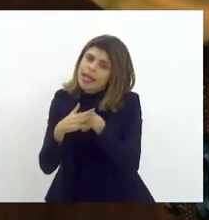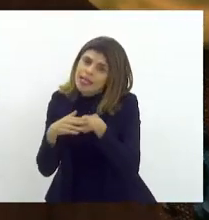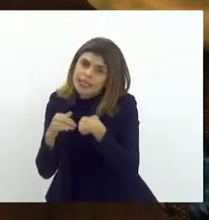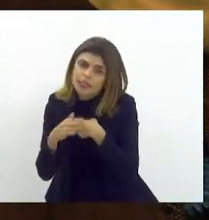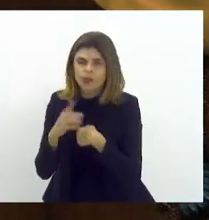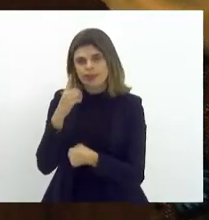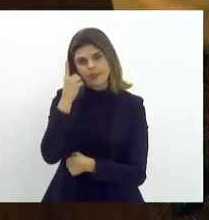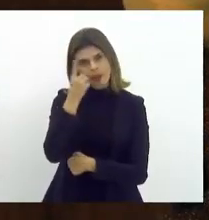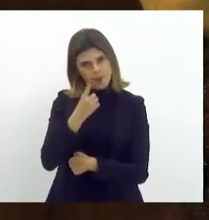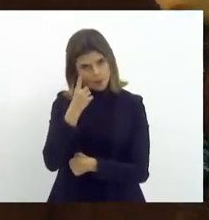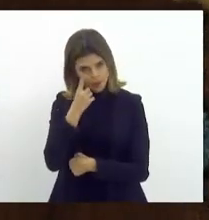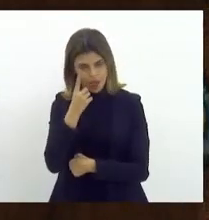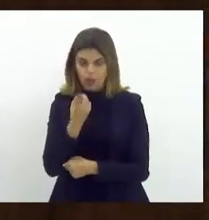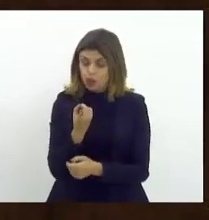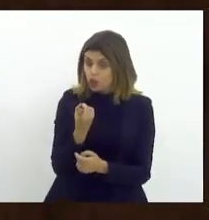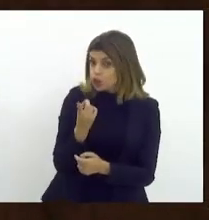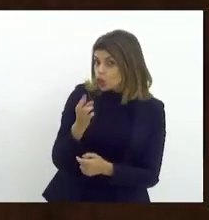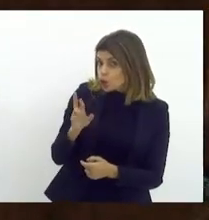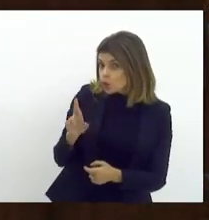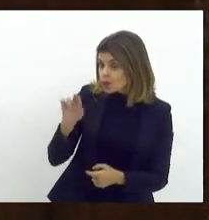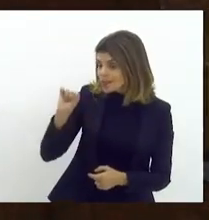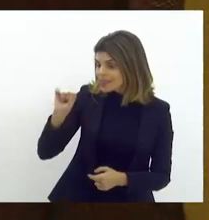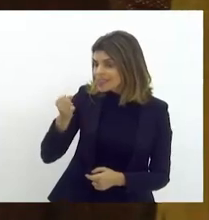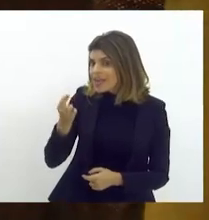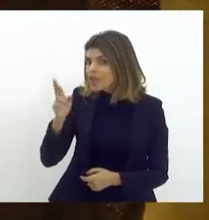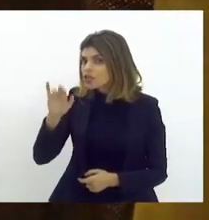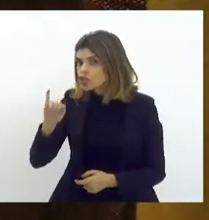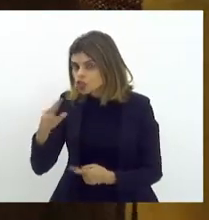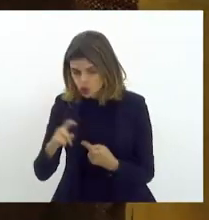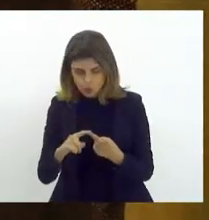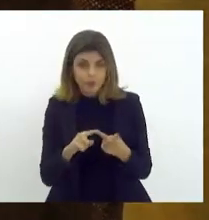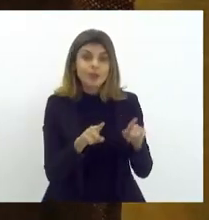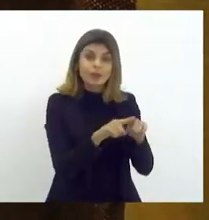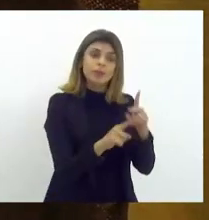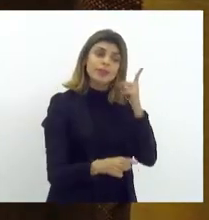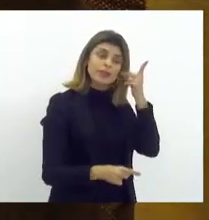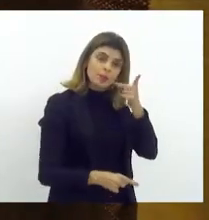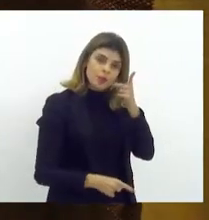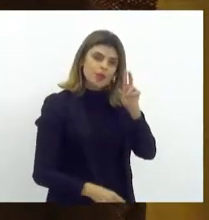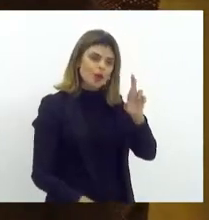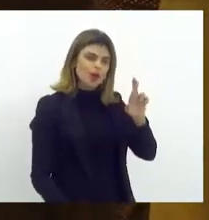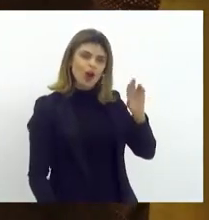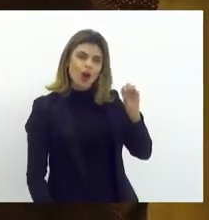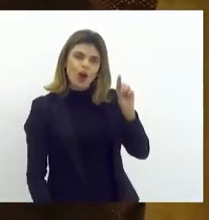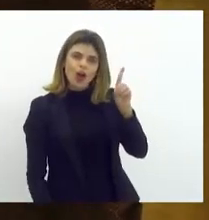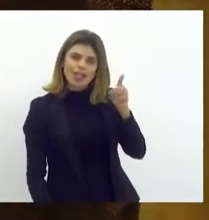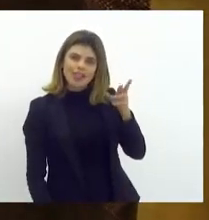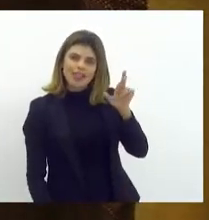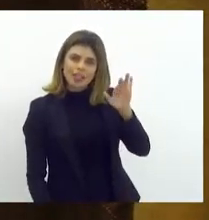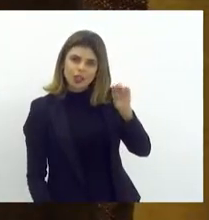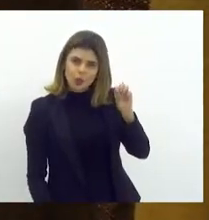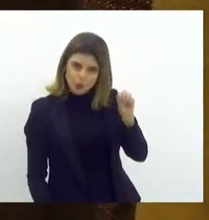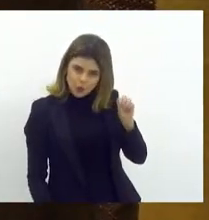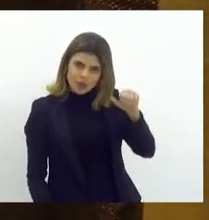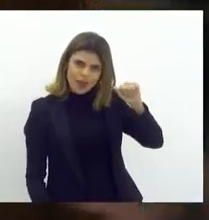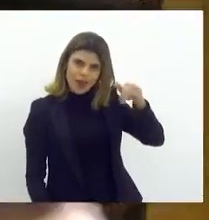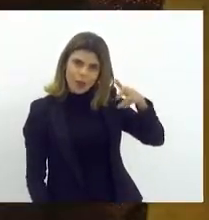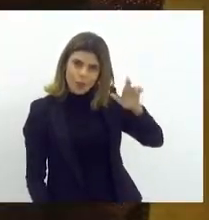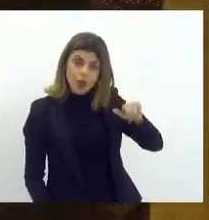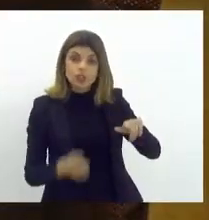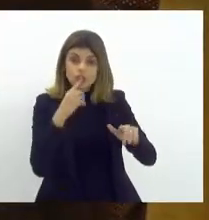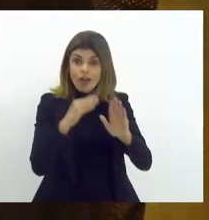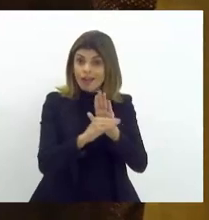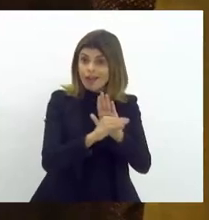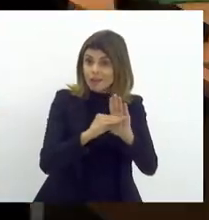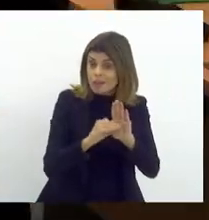que no meio dos nossos debates nós fizemos um acordo a respeito da emenda cinco do